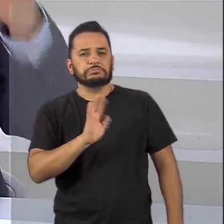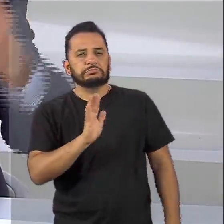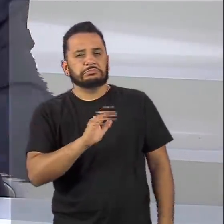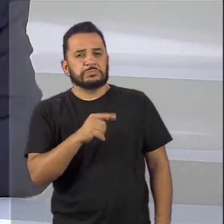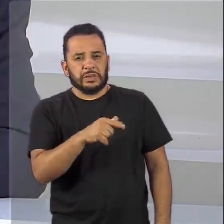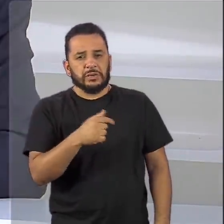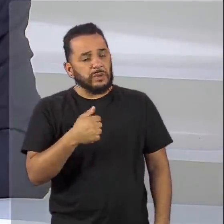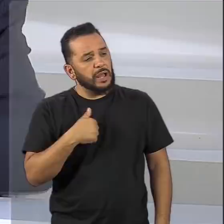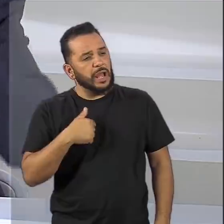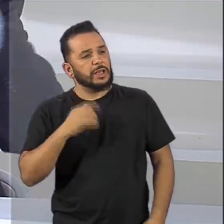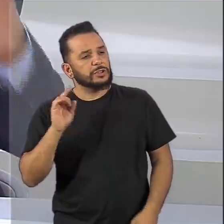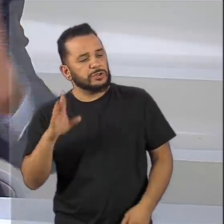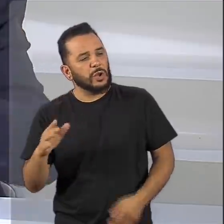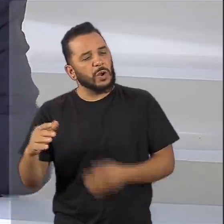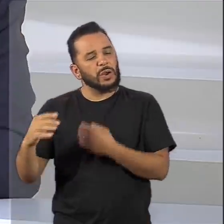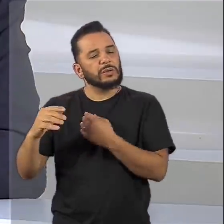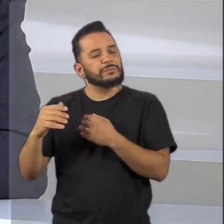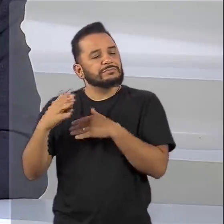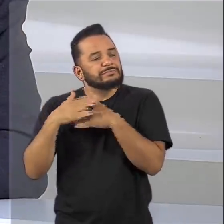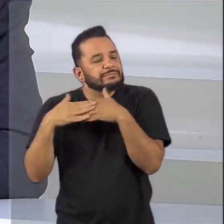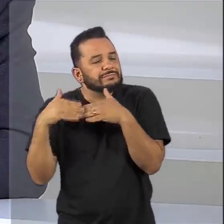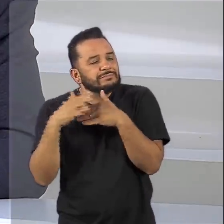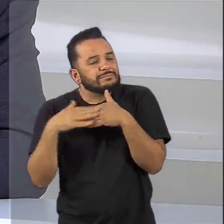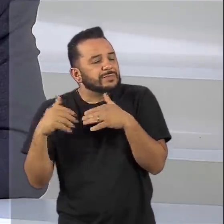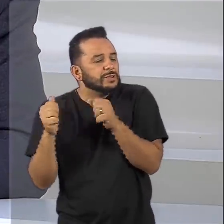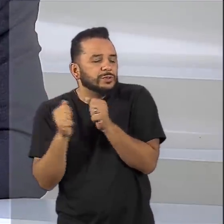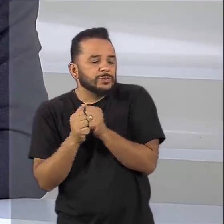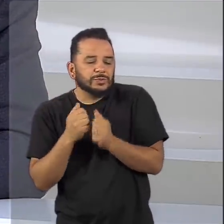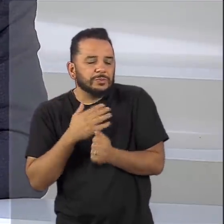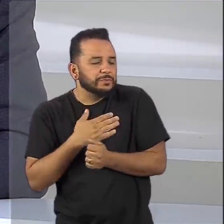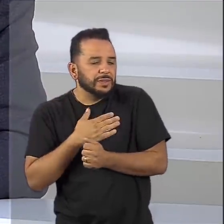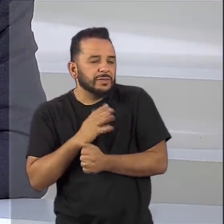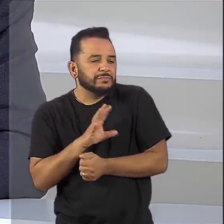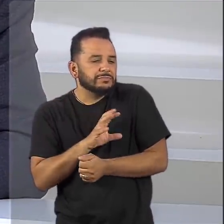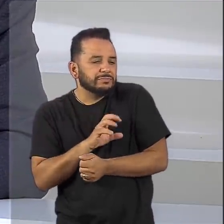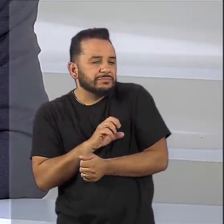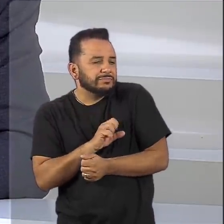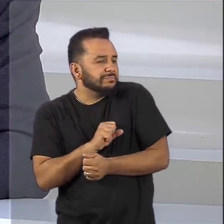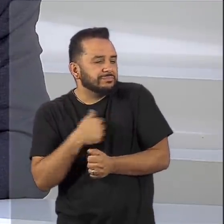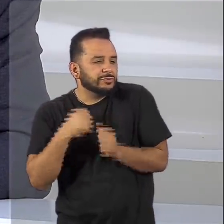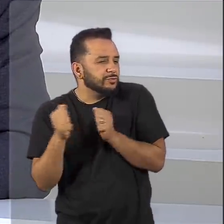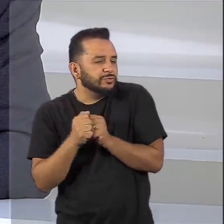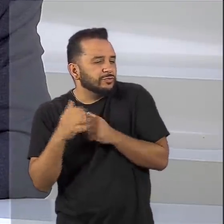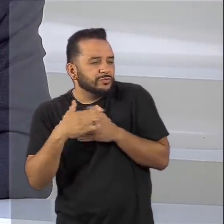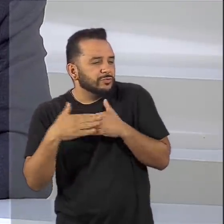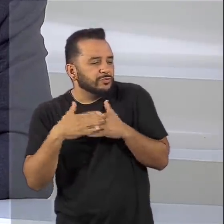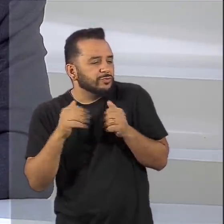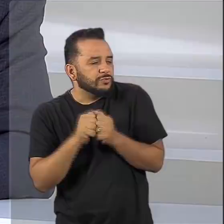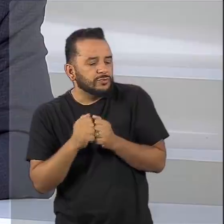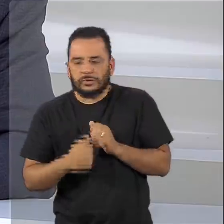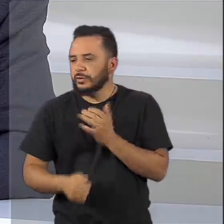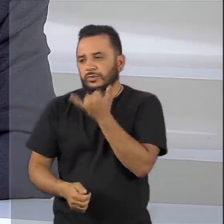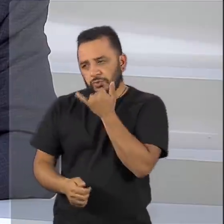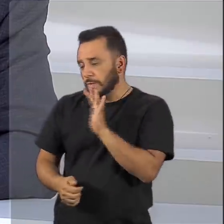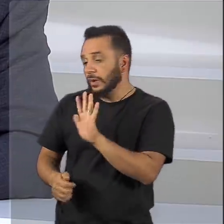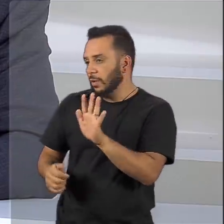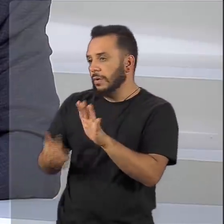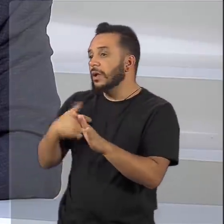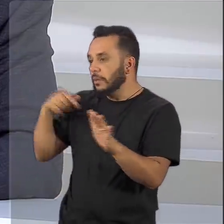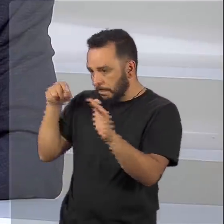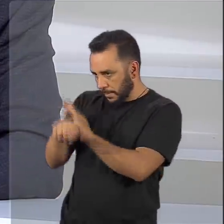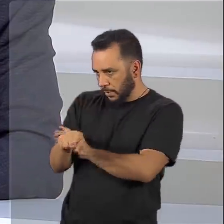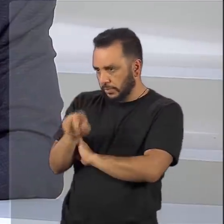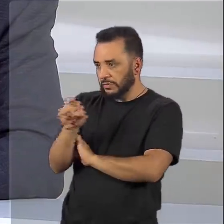que me conduz ao mar, ao futuro. A minha resposta não satisfez a repórter, não. Quero falar de novo, a sua resposta não